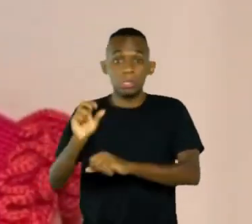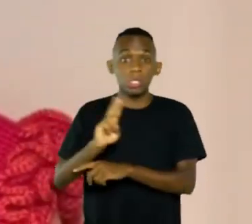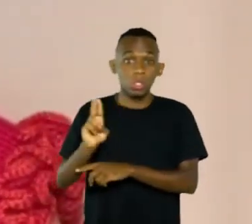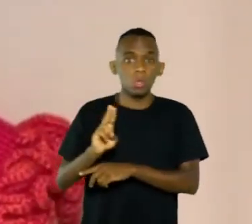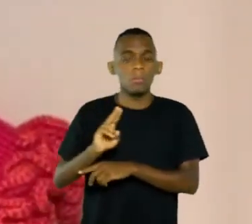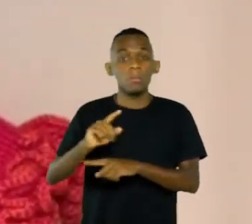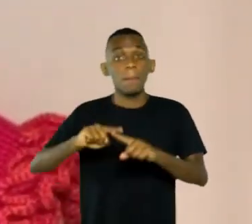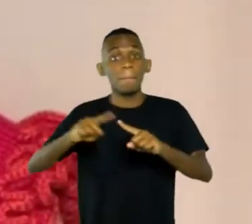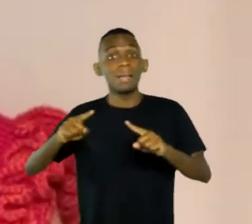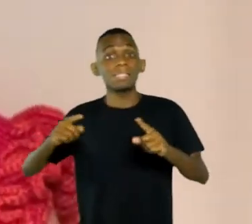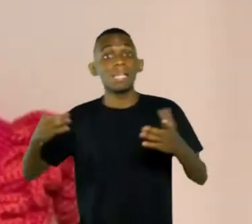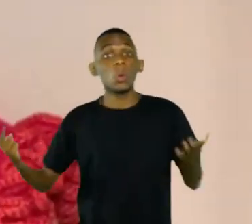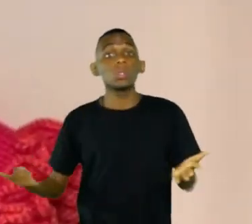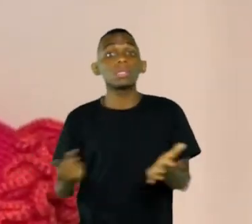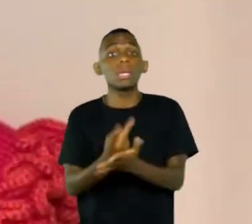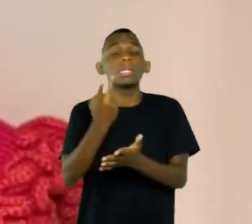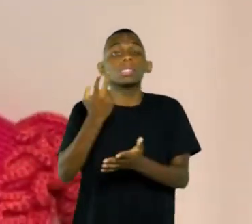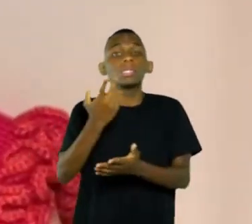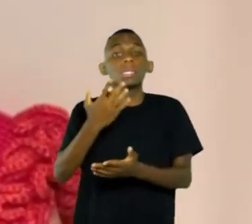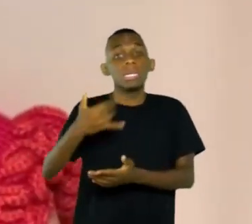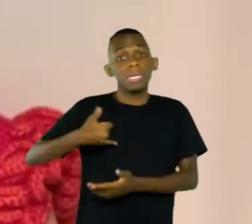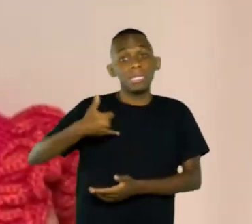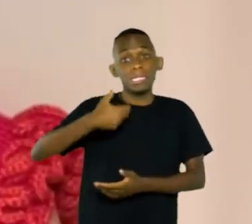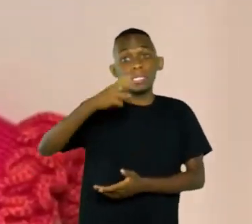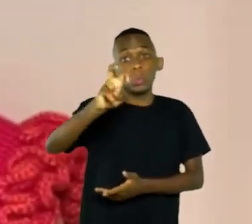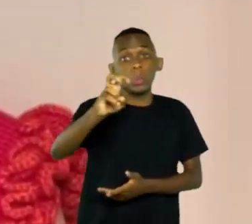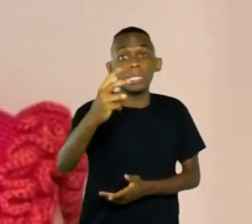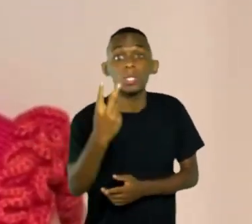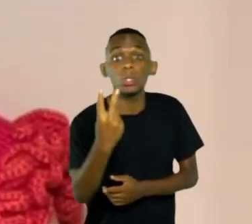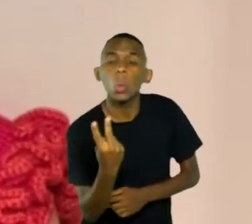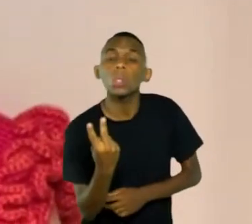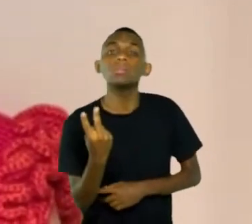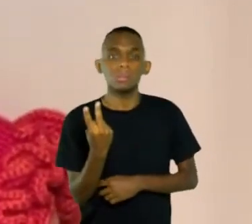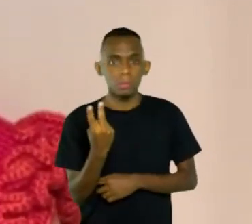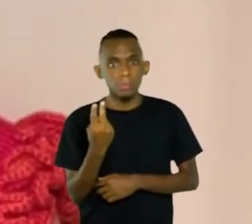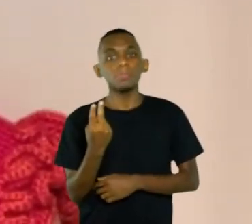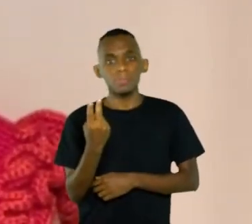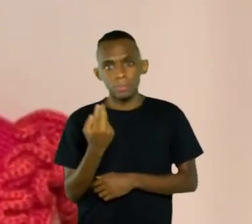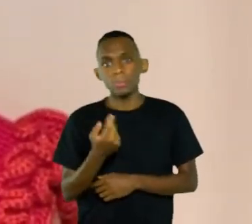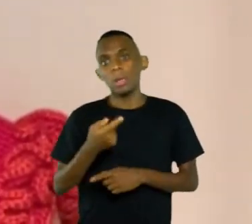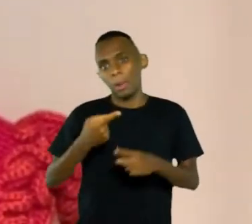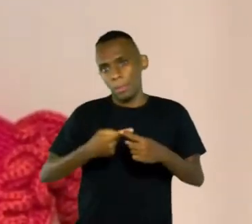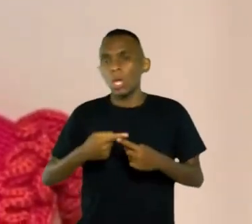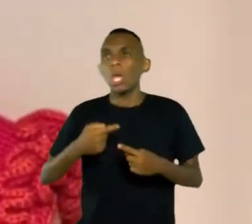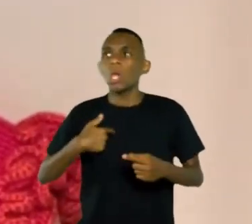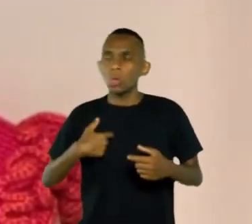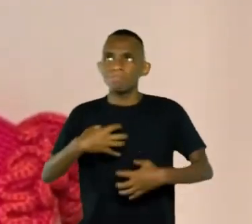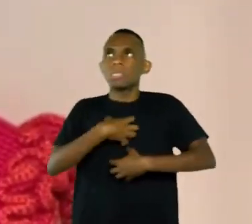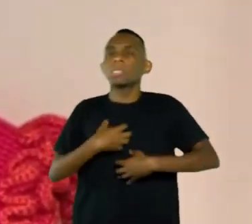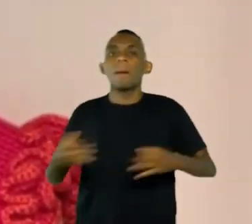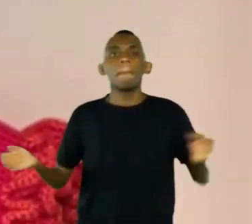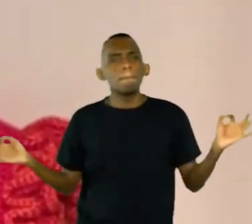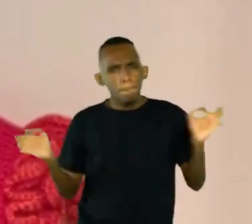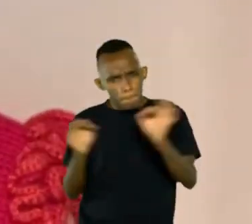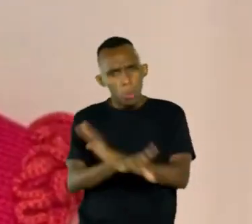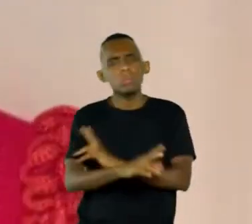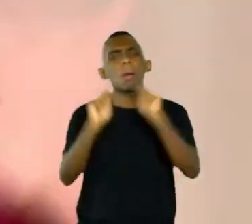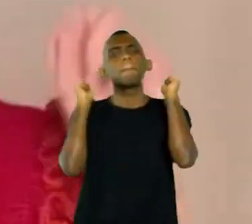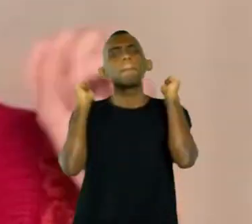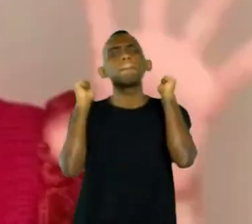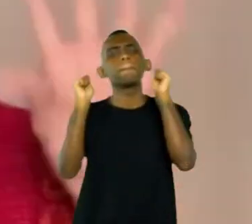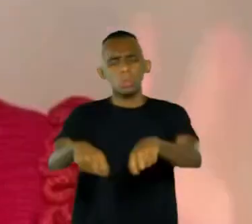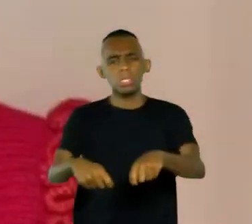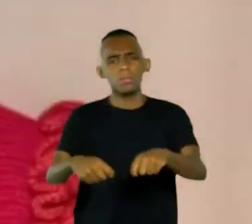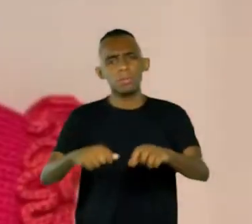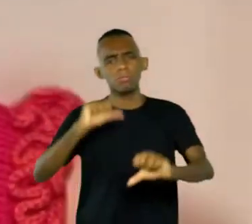com 51, quase 52, exatamente porque eu me sentia preparada e mais madura para isso. Acho que o essencial